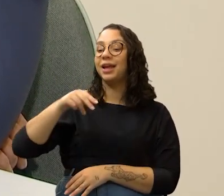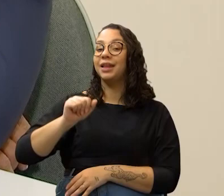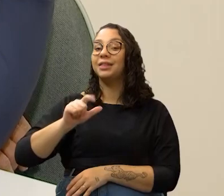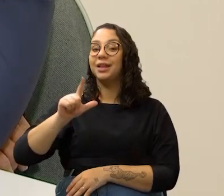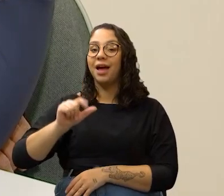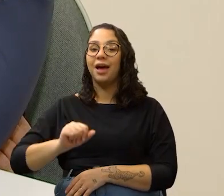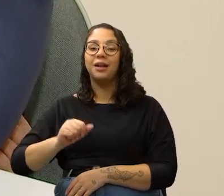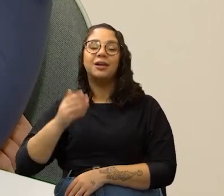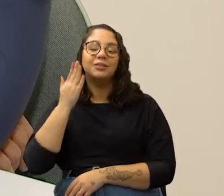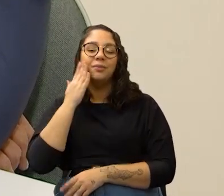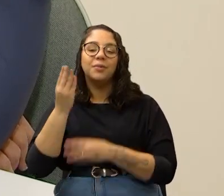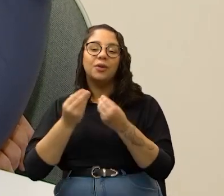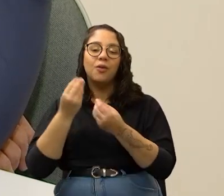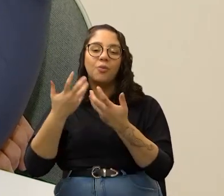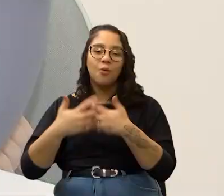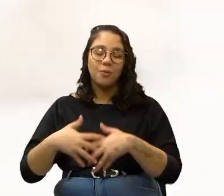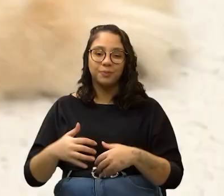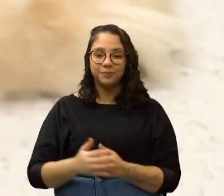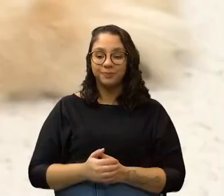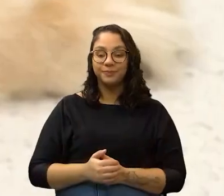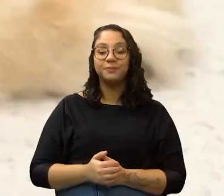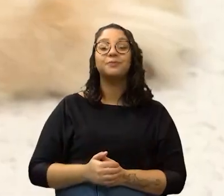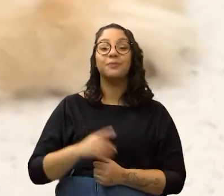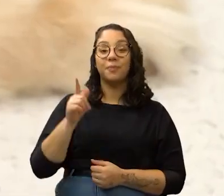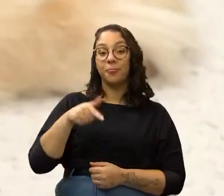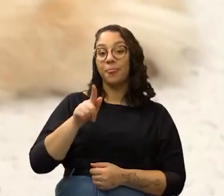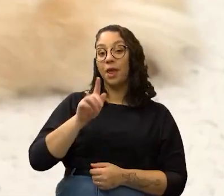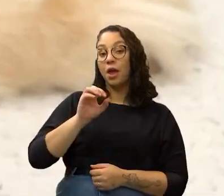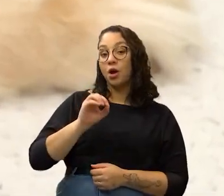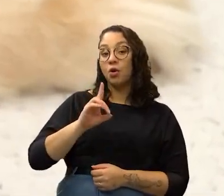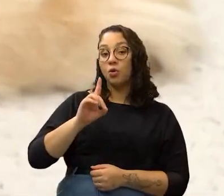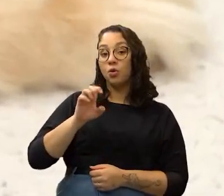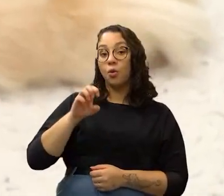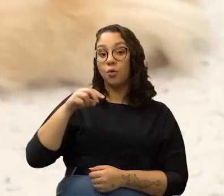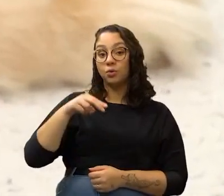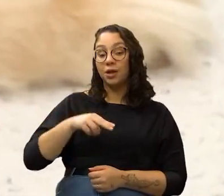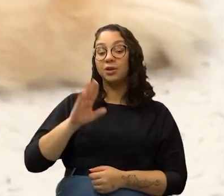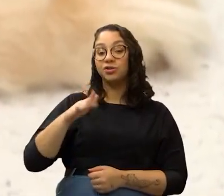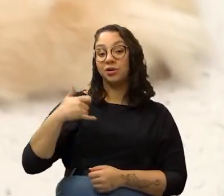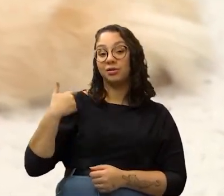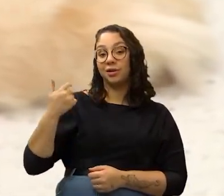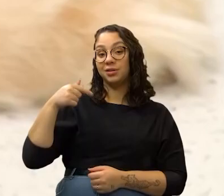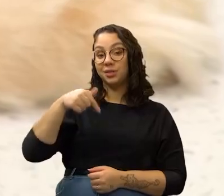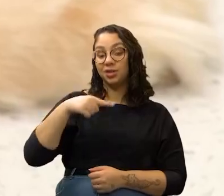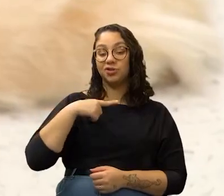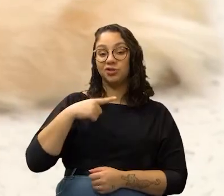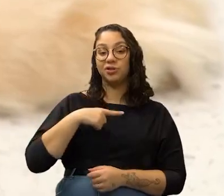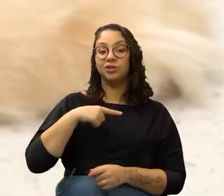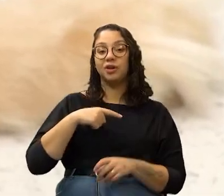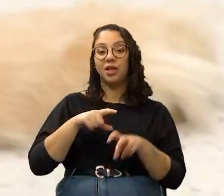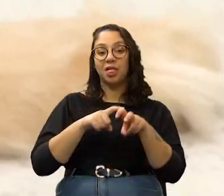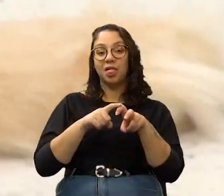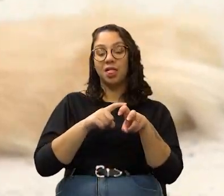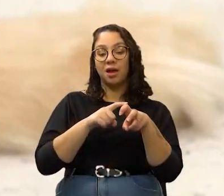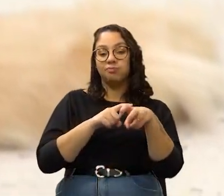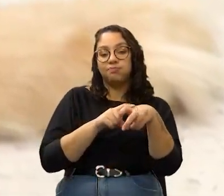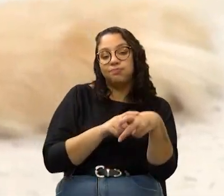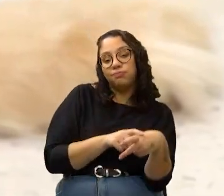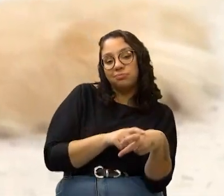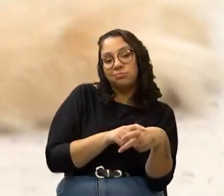e acompanhar o procedimento? Vamos conhecer. A Nala é uma Golden Retriever de 7 anos que tem